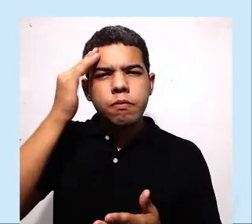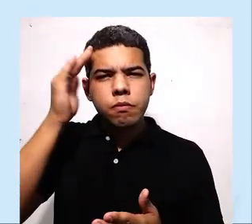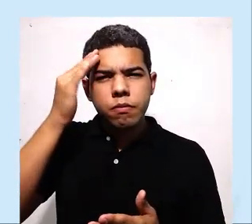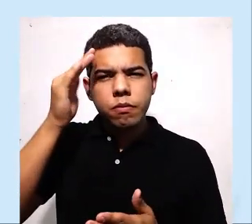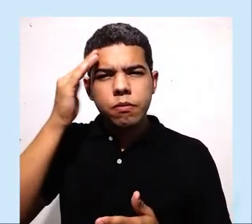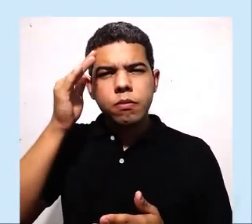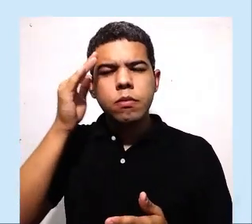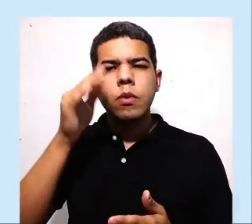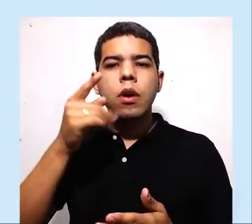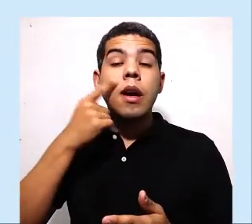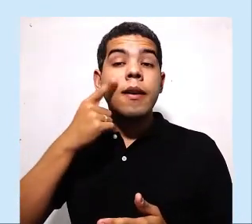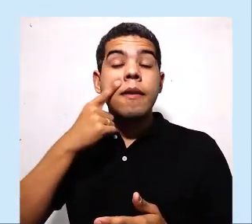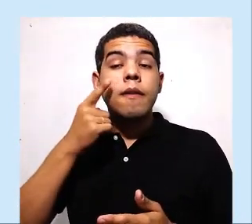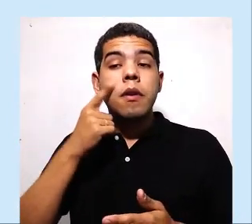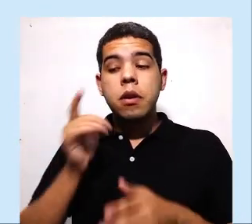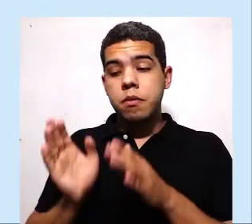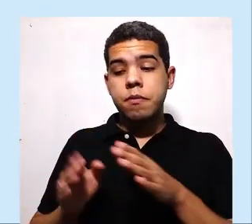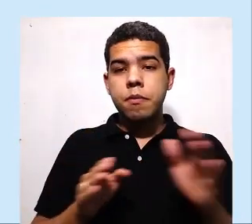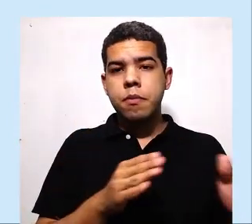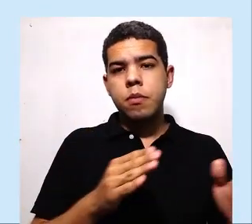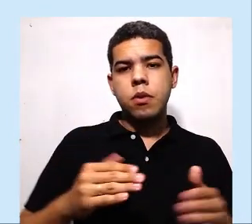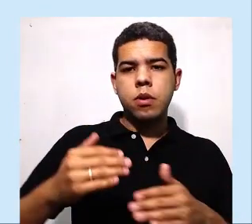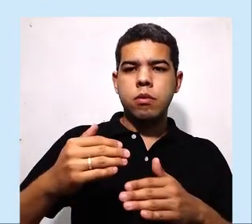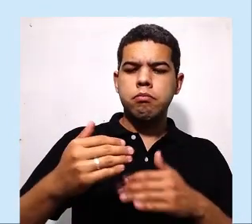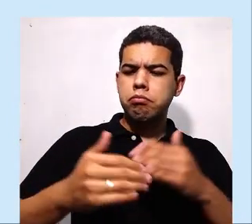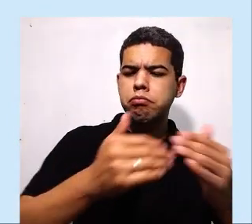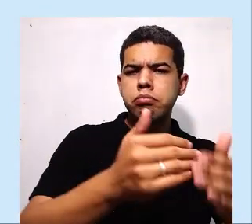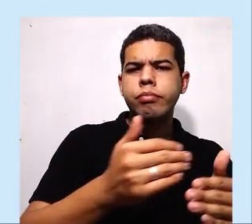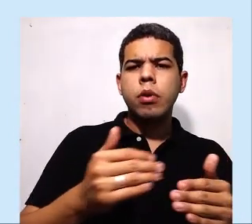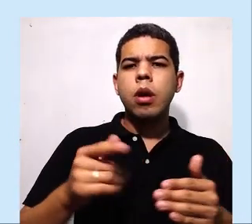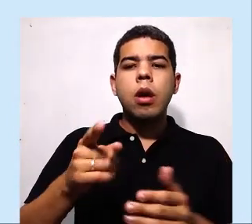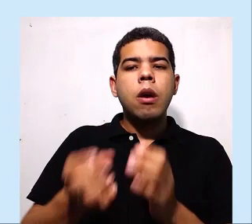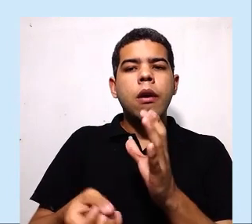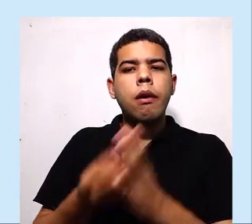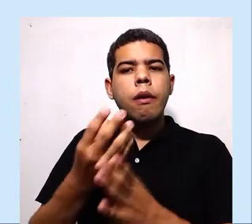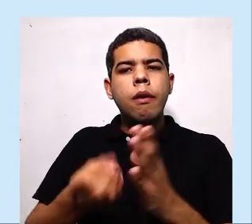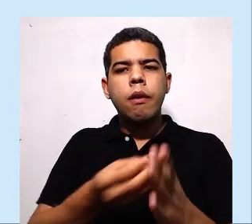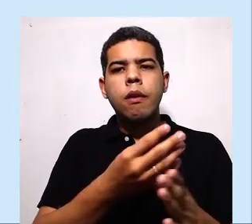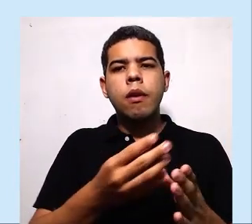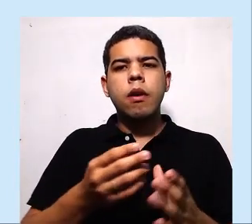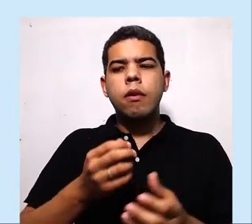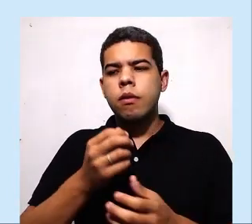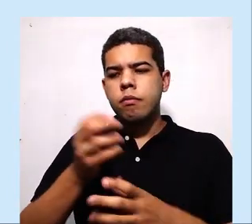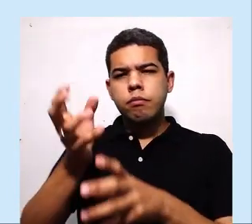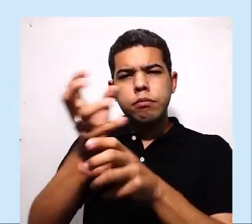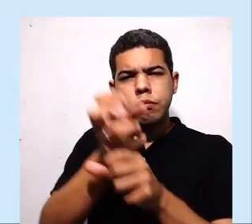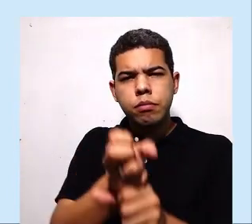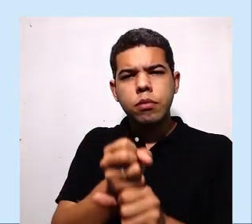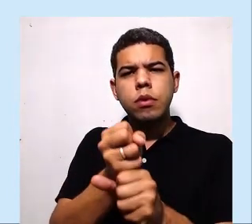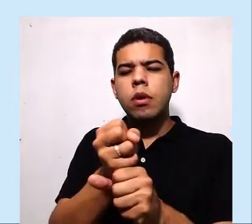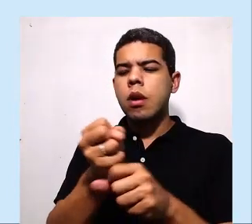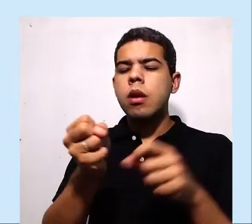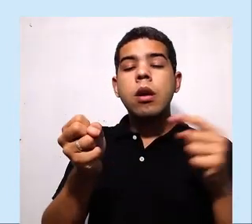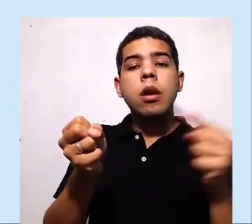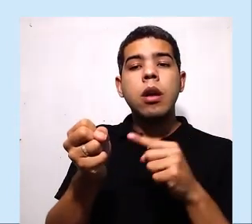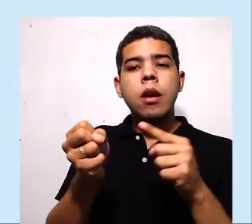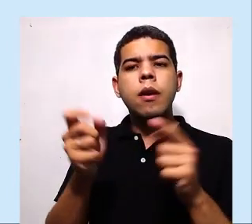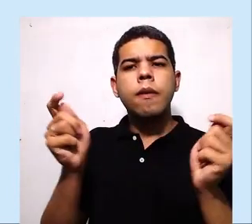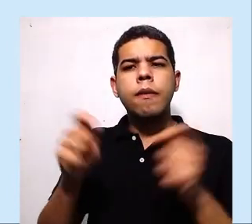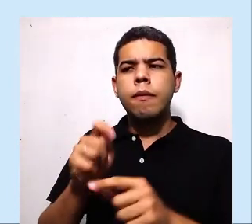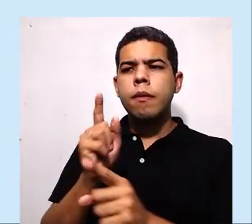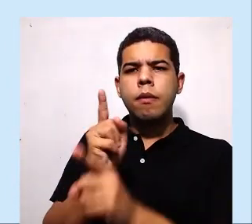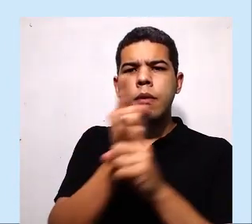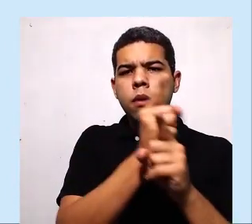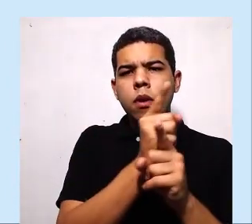tentem ver a regularidade da sequência. E criar uma expressão algébrica que podemos